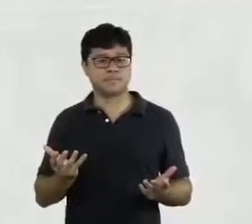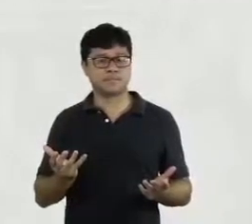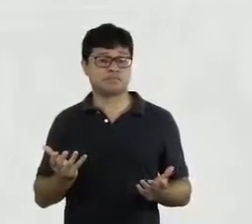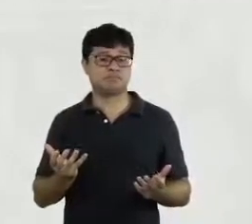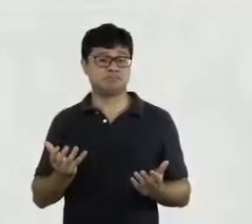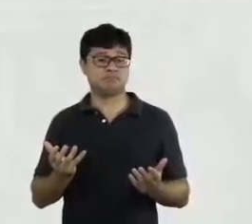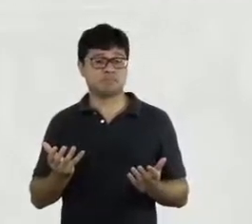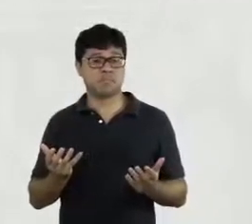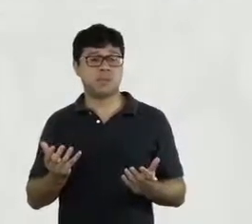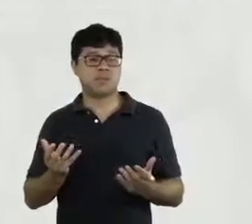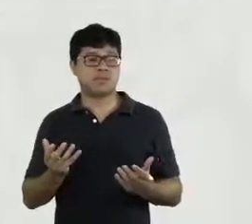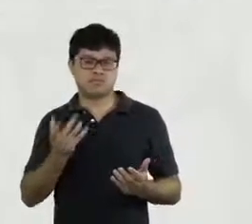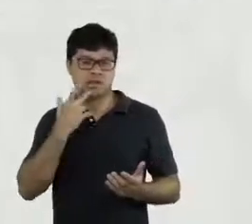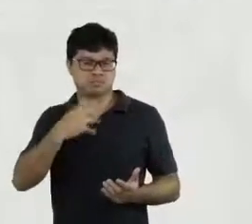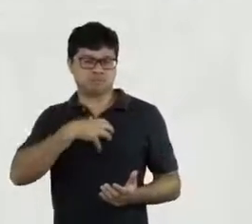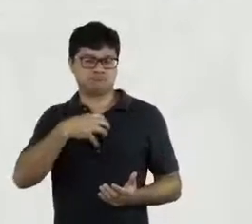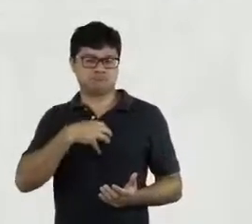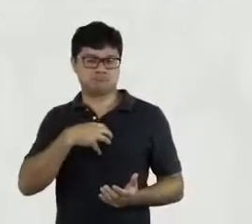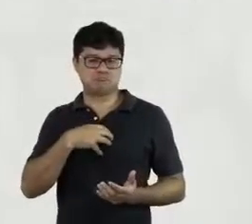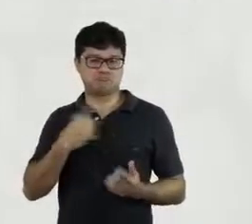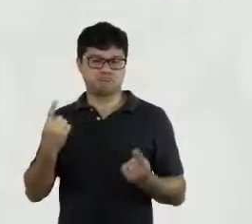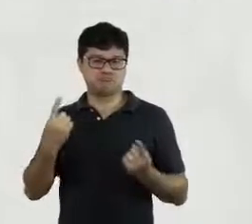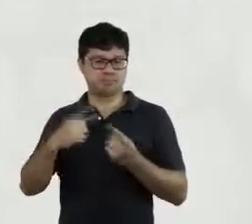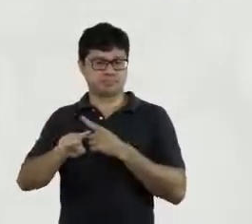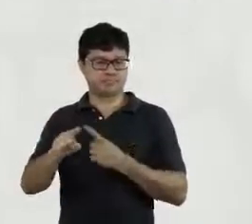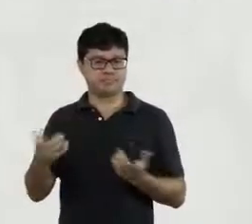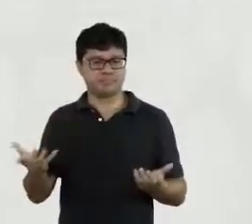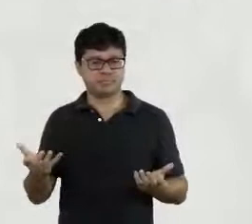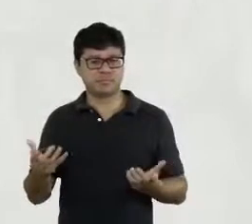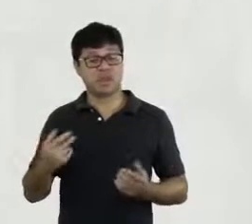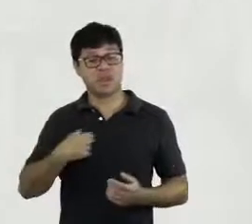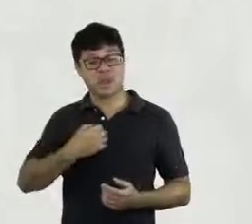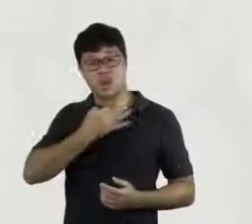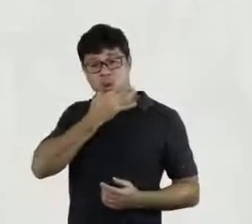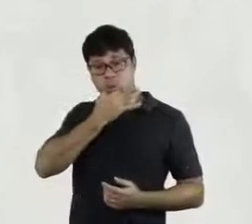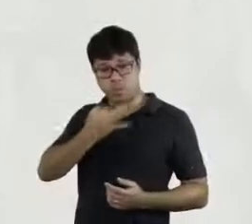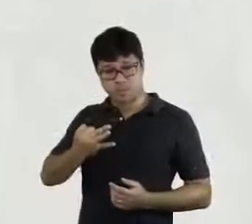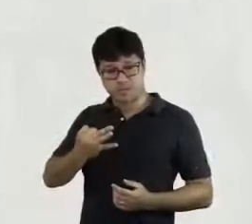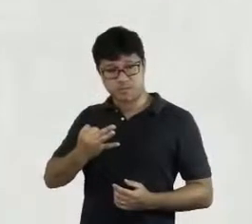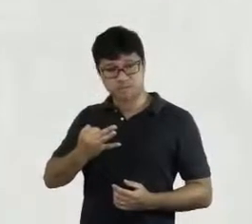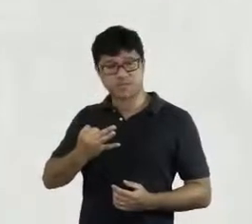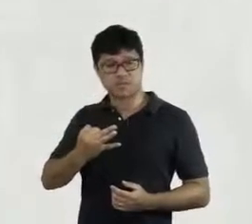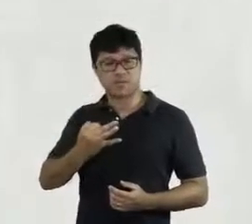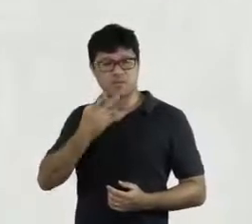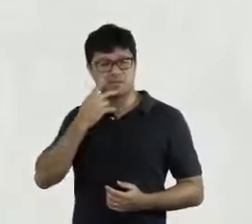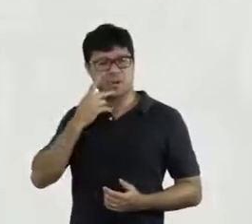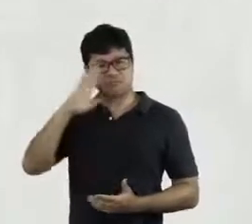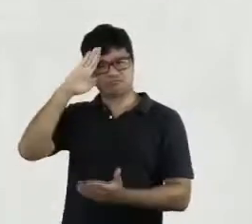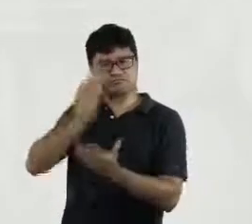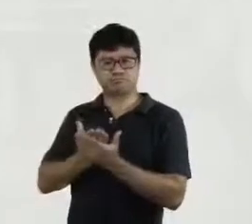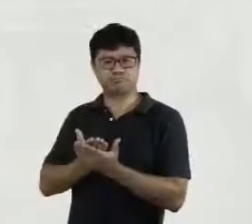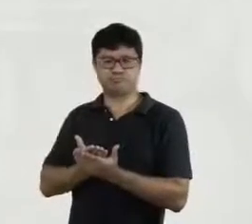Isso, inclusive, não seria científico. Ao meu ver, seria até um ato de